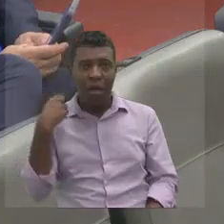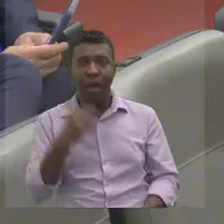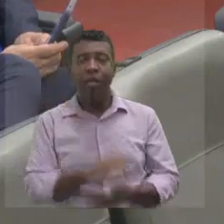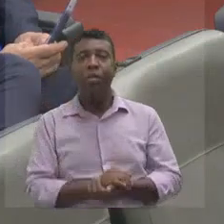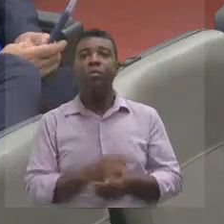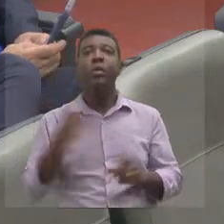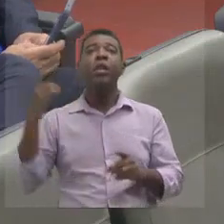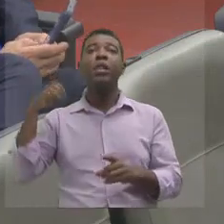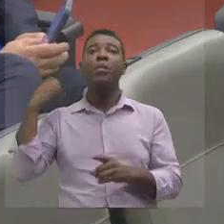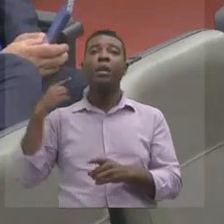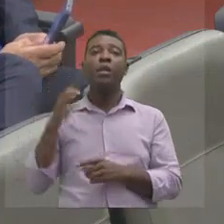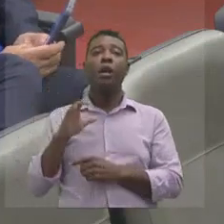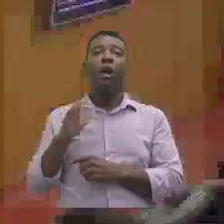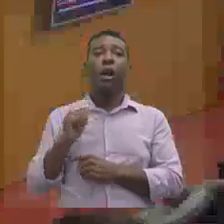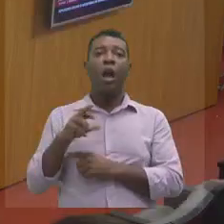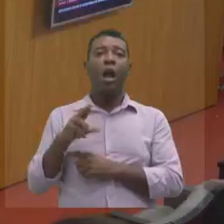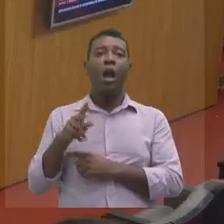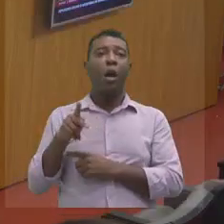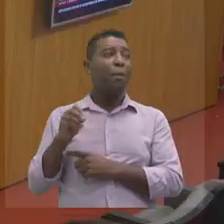caporezzo